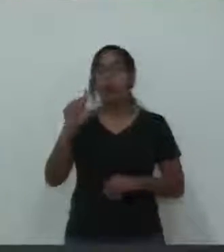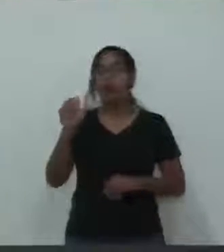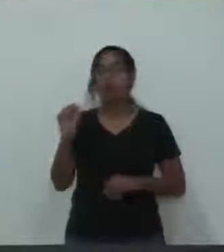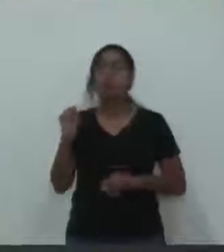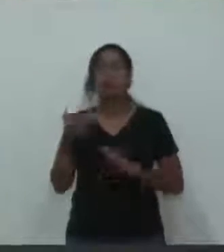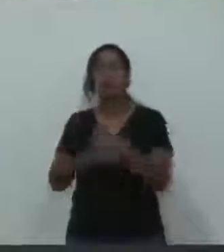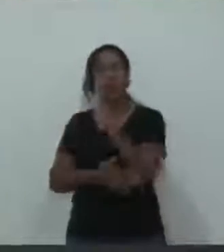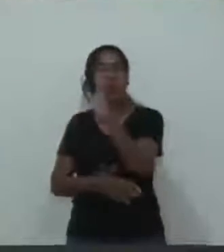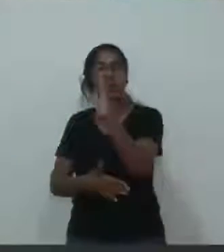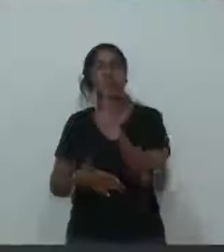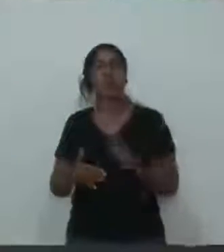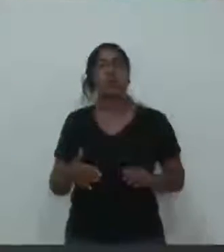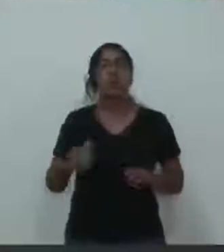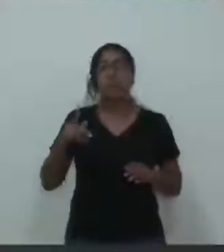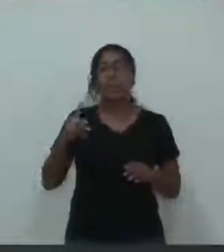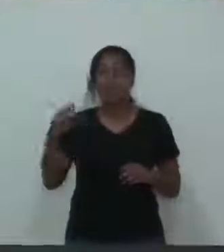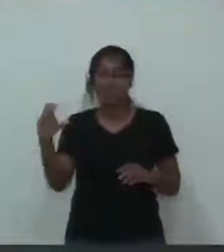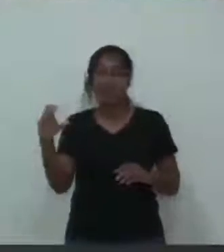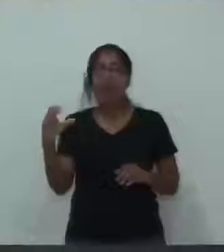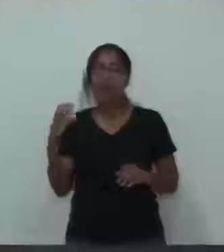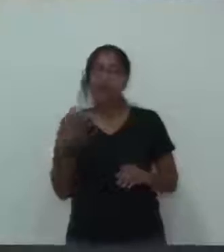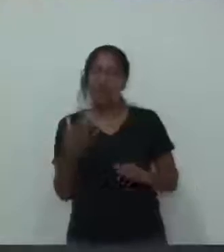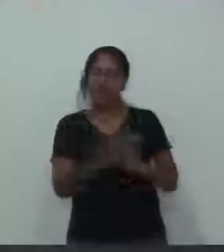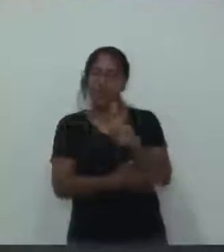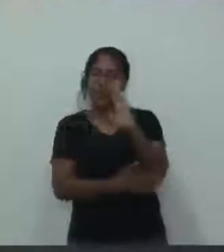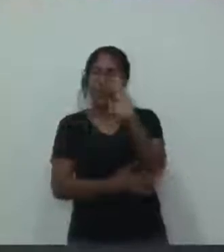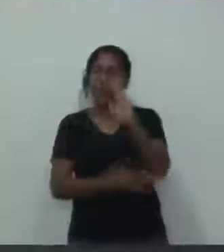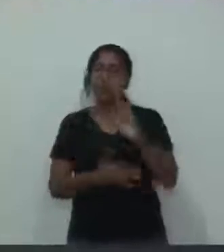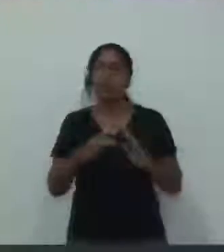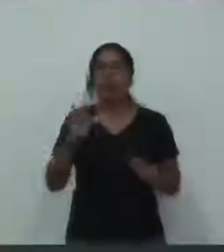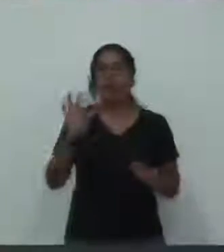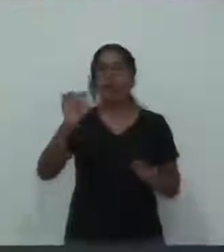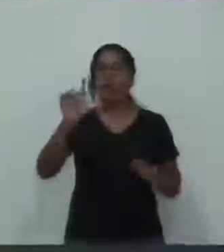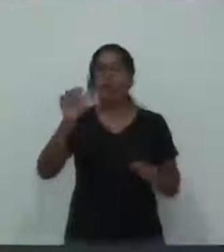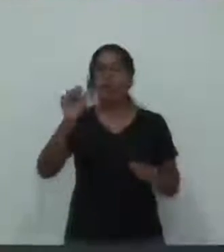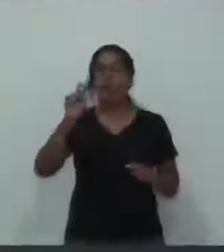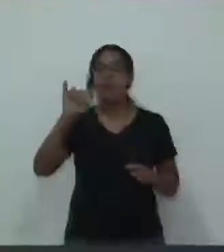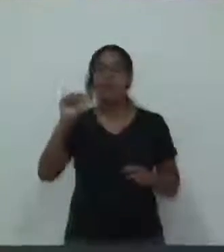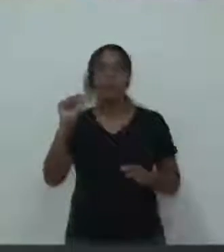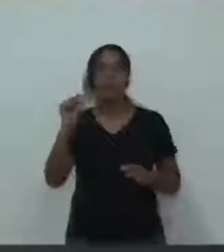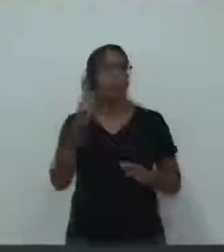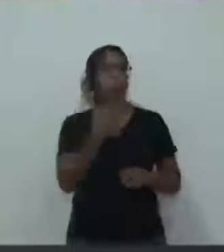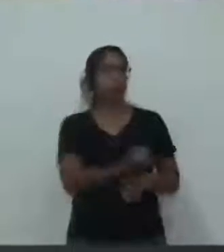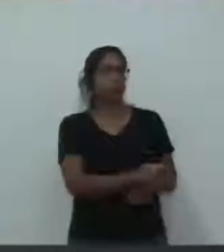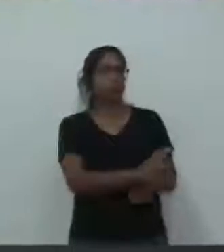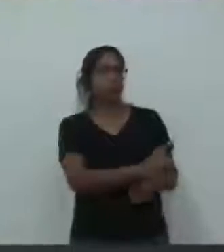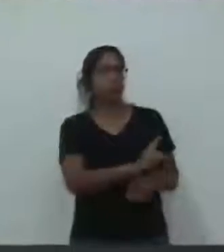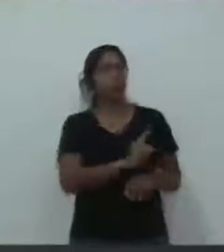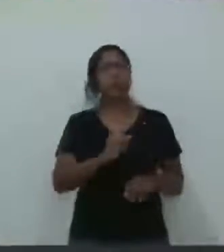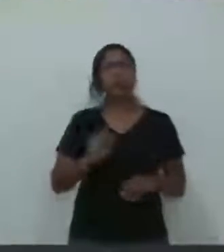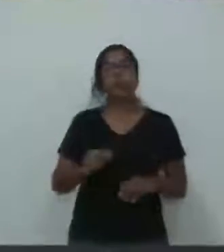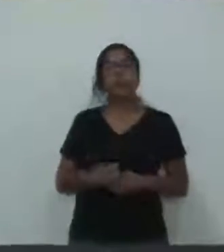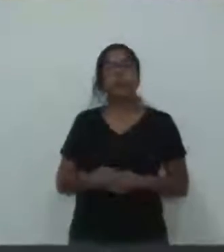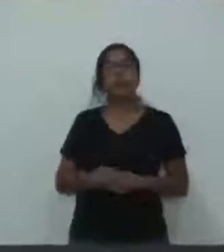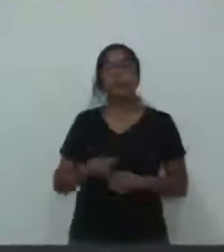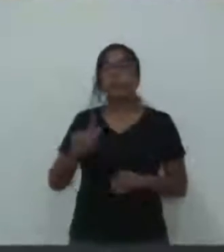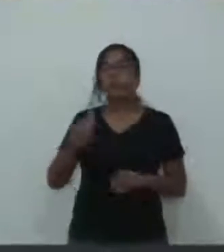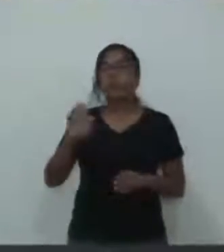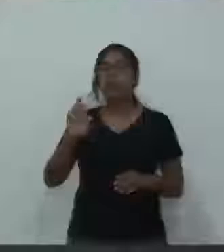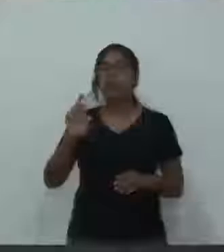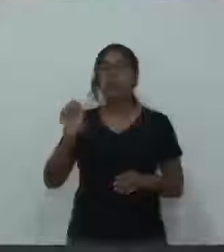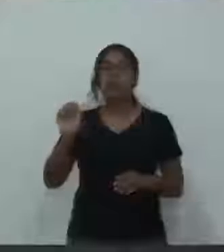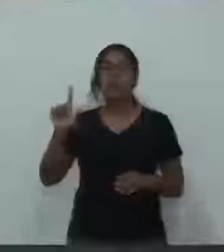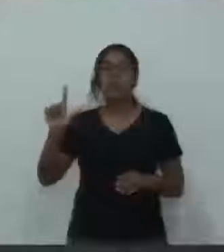aprovo. Vereador Adson PC. Aprovo. Vereador Flávio Bittar. Reprovo. Vereador Geraldinho